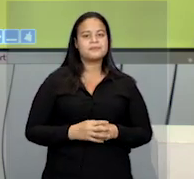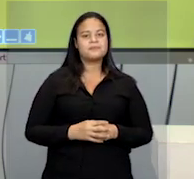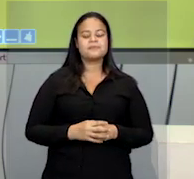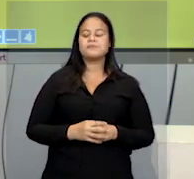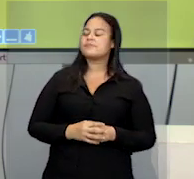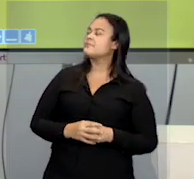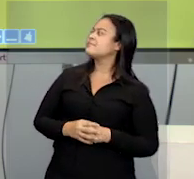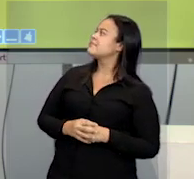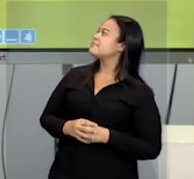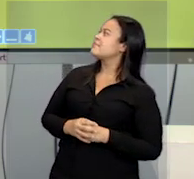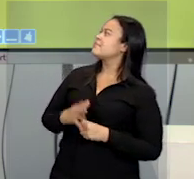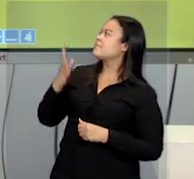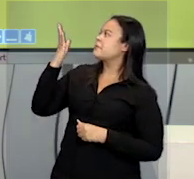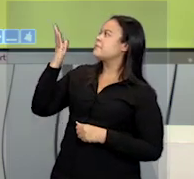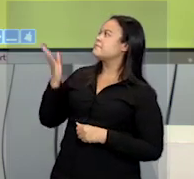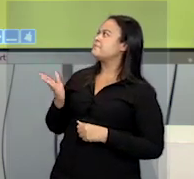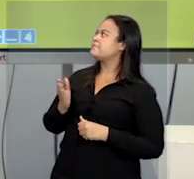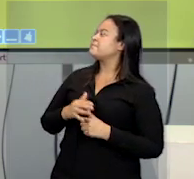aqui.